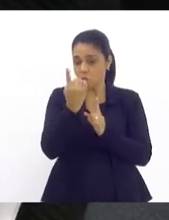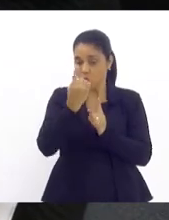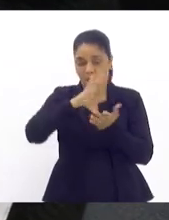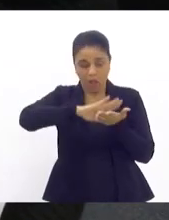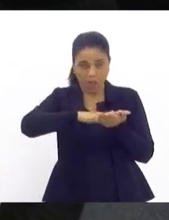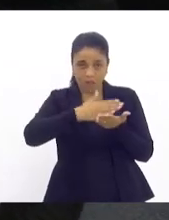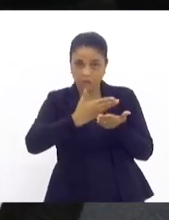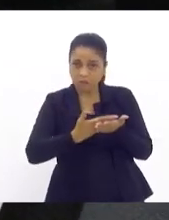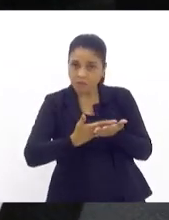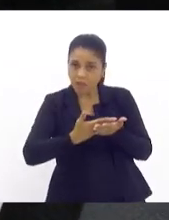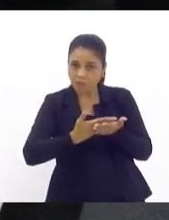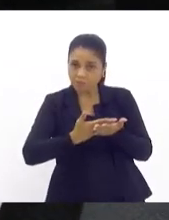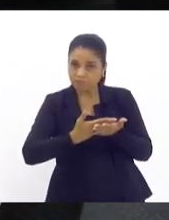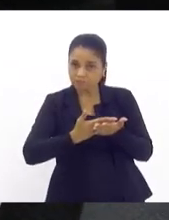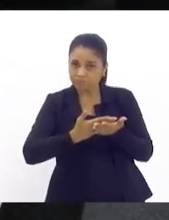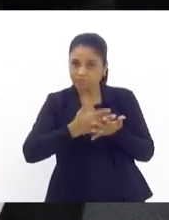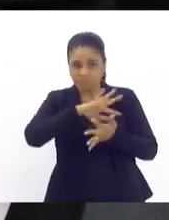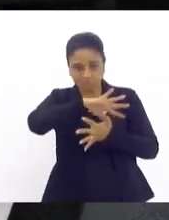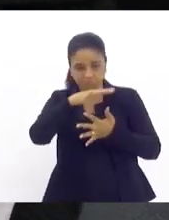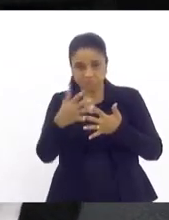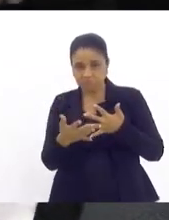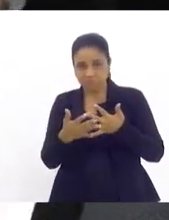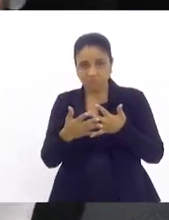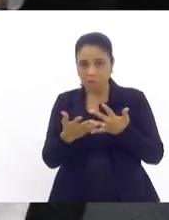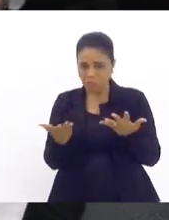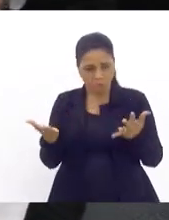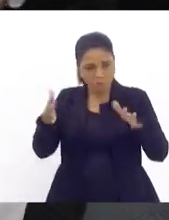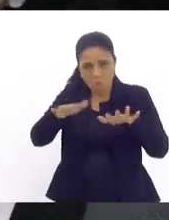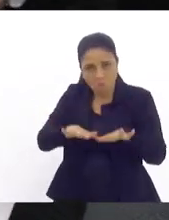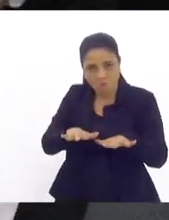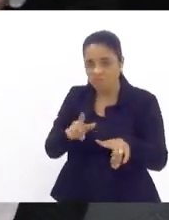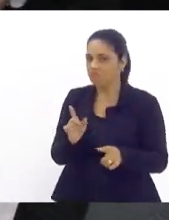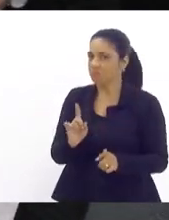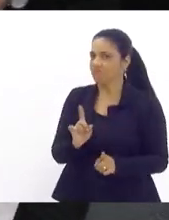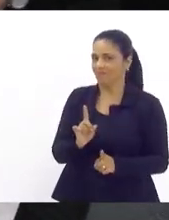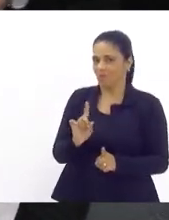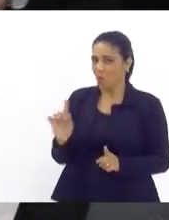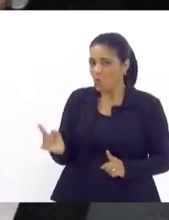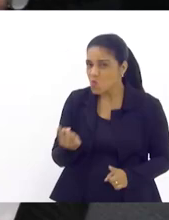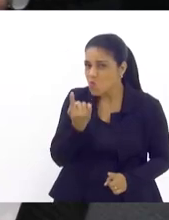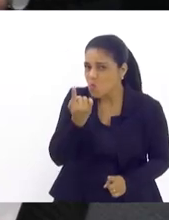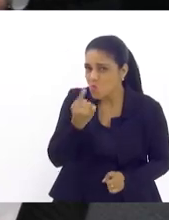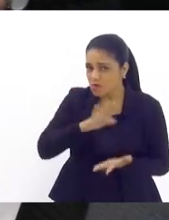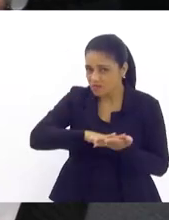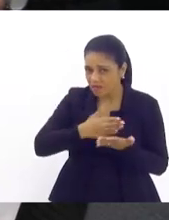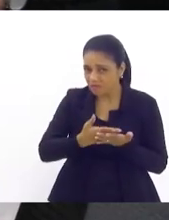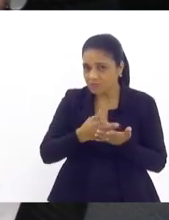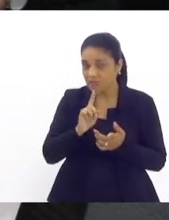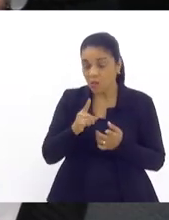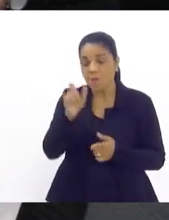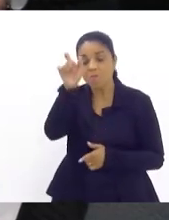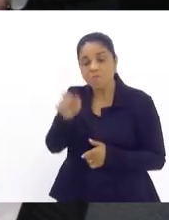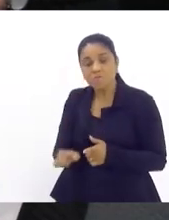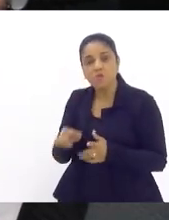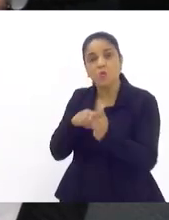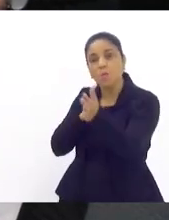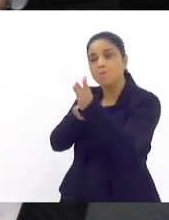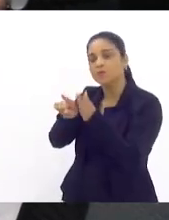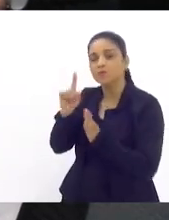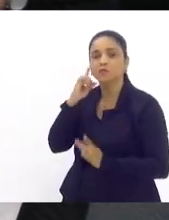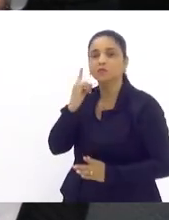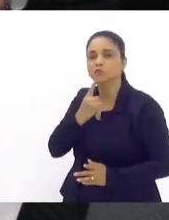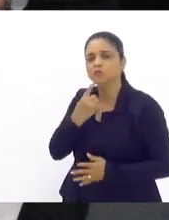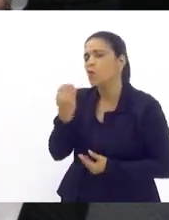Libras, você nem sempre você inclui a pessoa, que a gente tem que perguntar para as pessoas surdas como é que elas se sentem. Então,